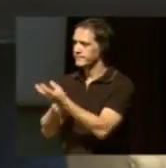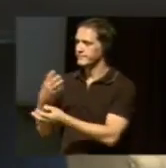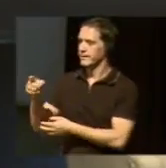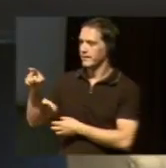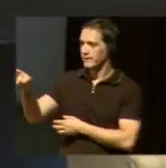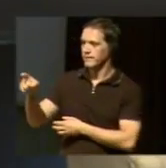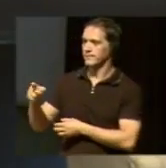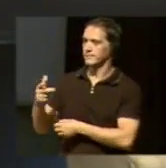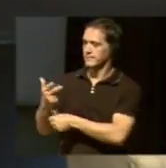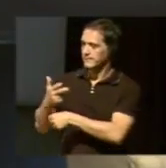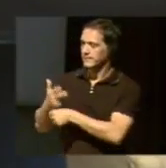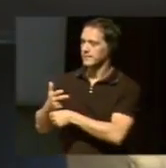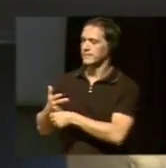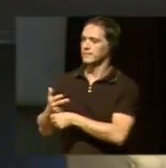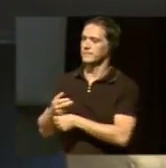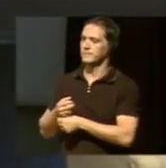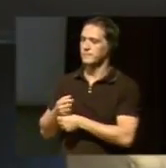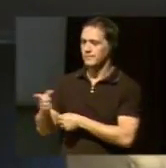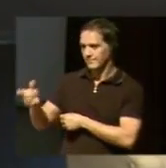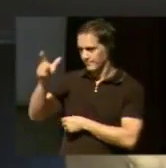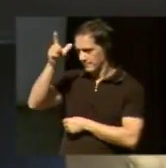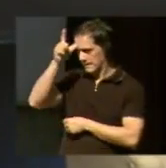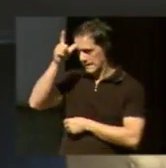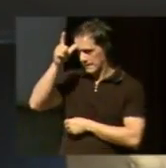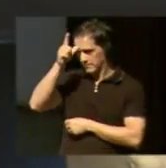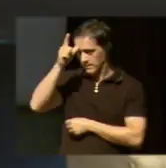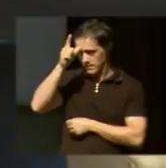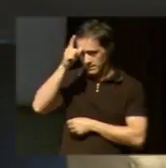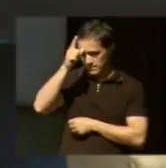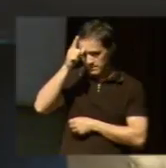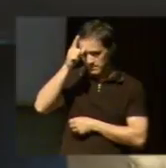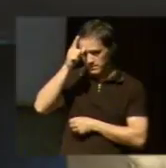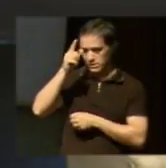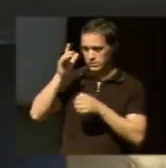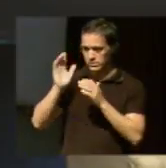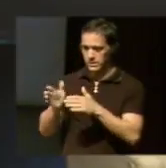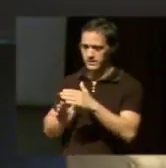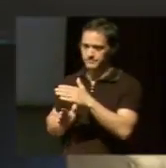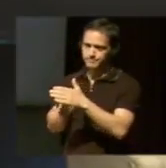idade. E isso, na Alemanha, já atingimos